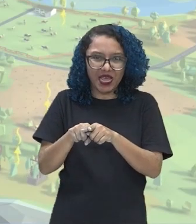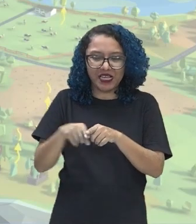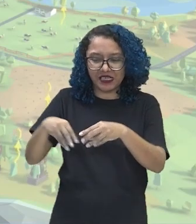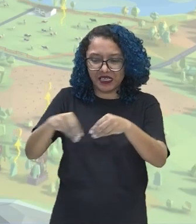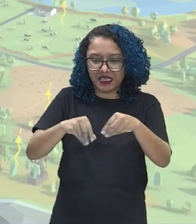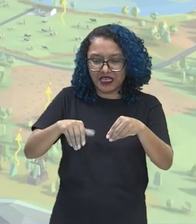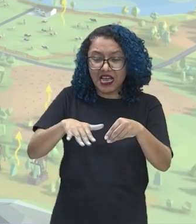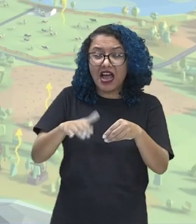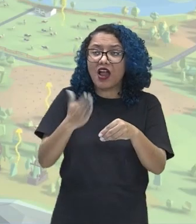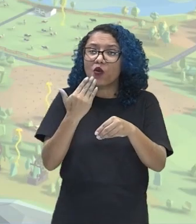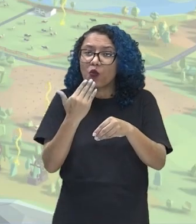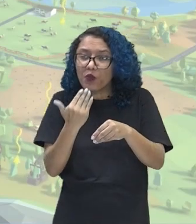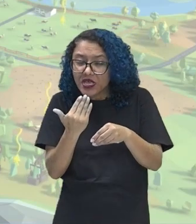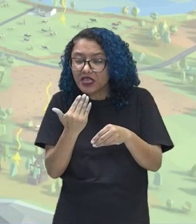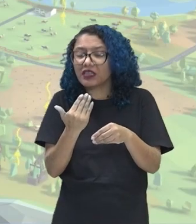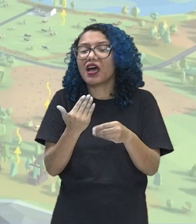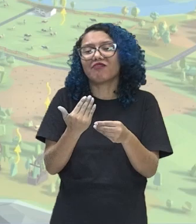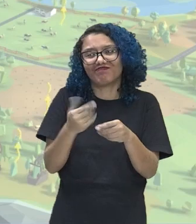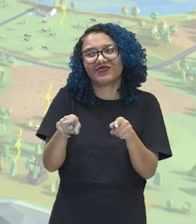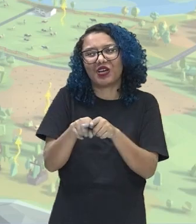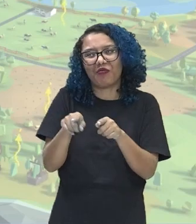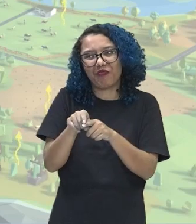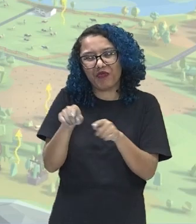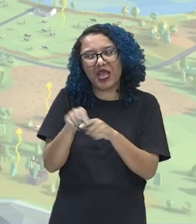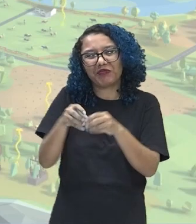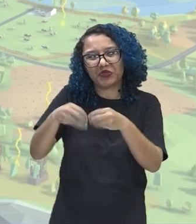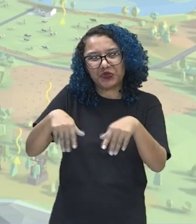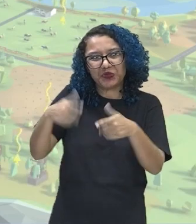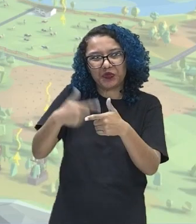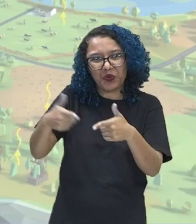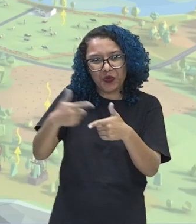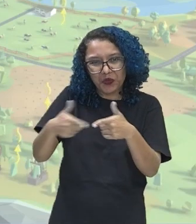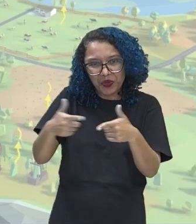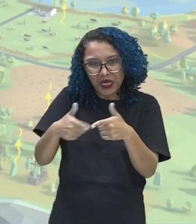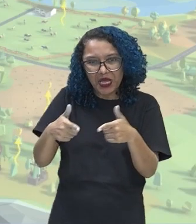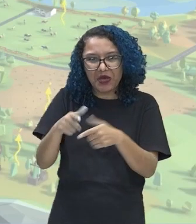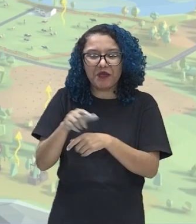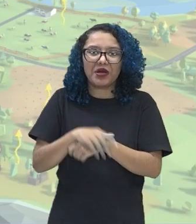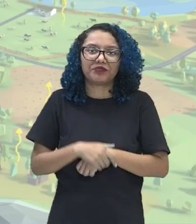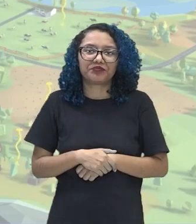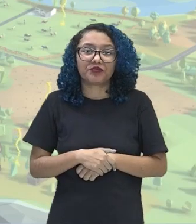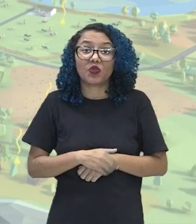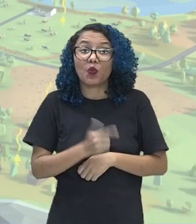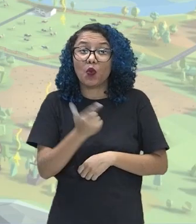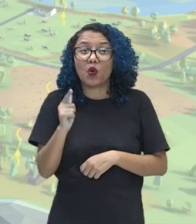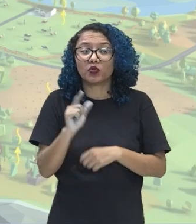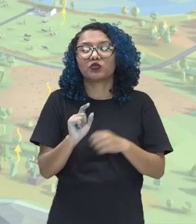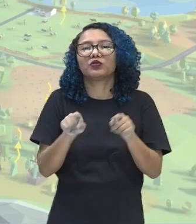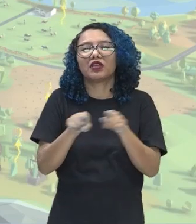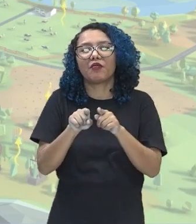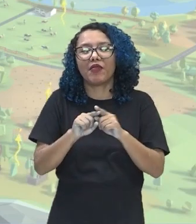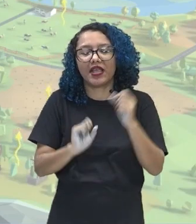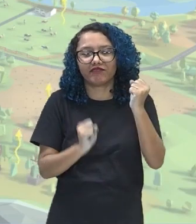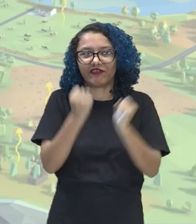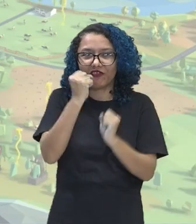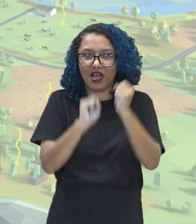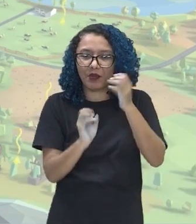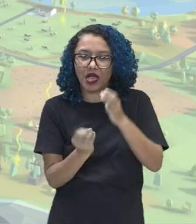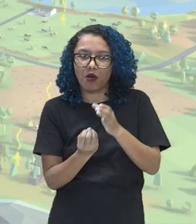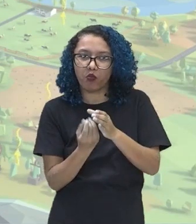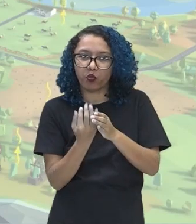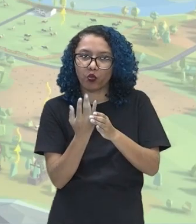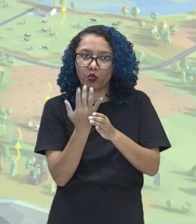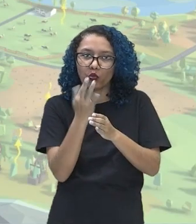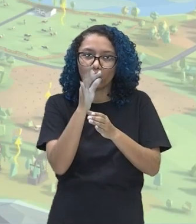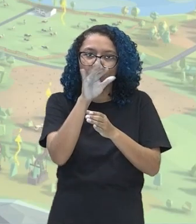contaminando os alimentos. Nós também temos aqui as indústrias que estão liberando gases, que esses gases podem fazer chuva